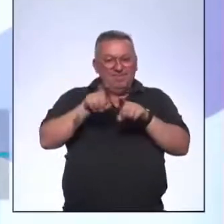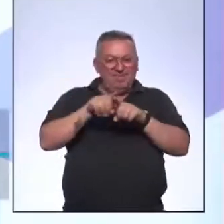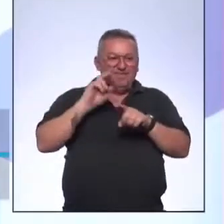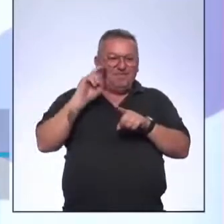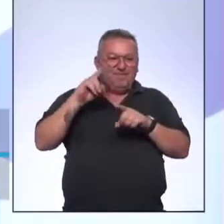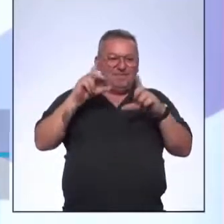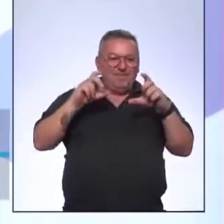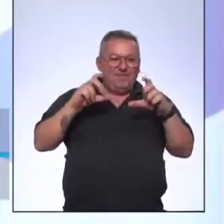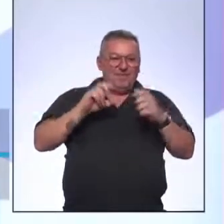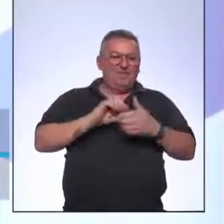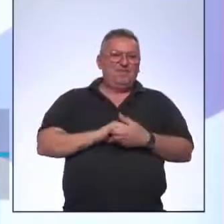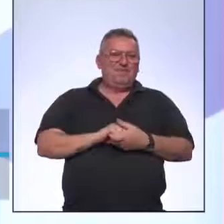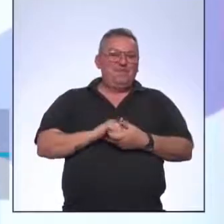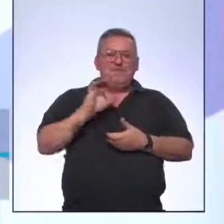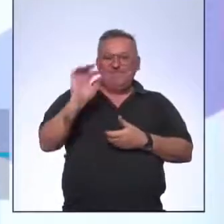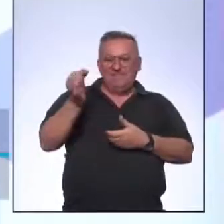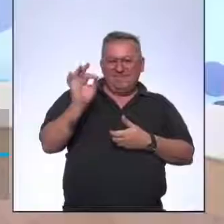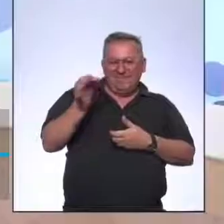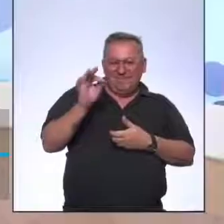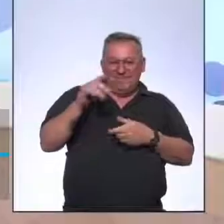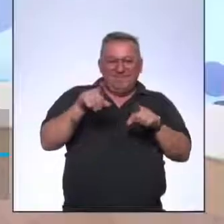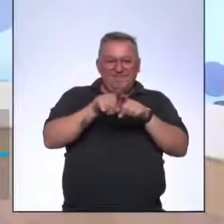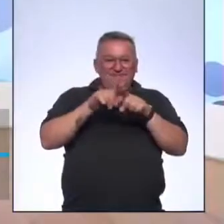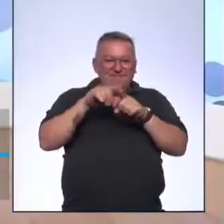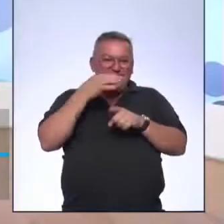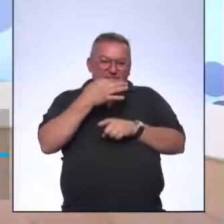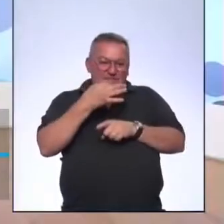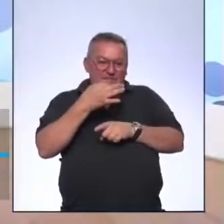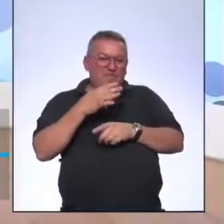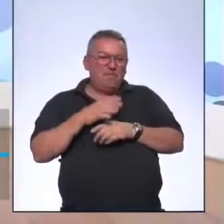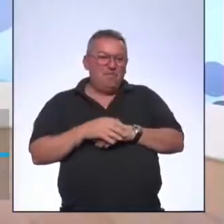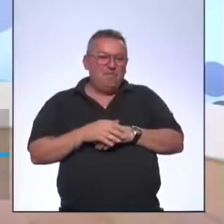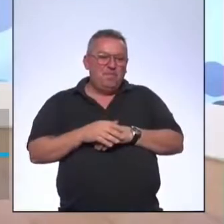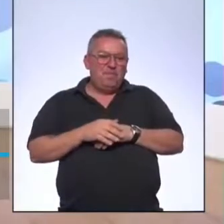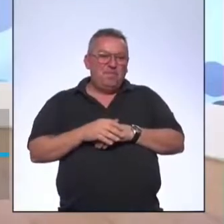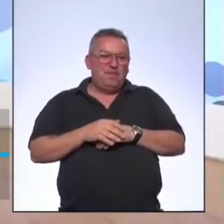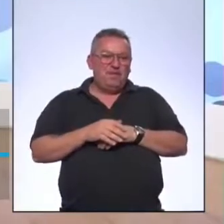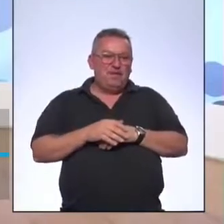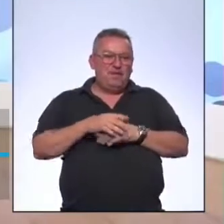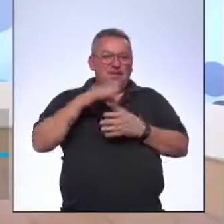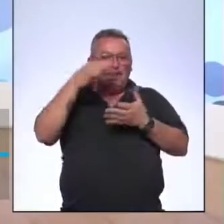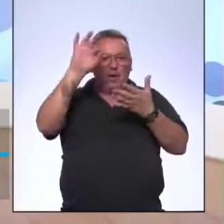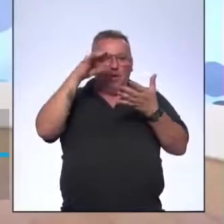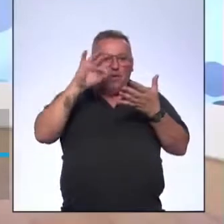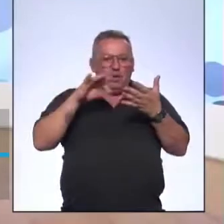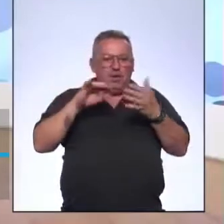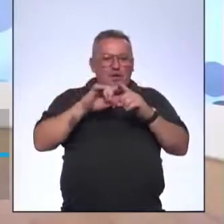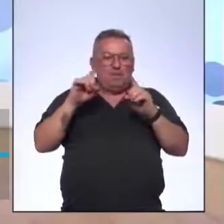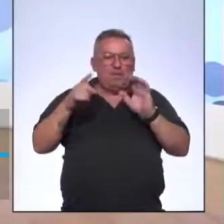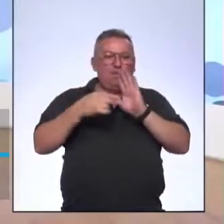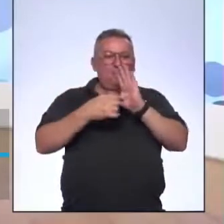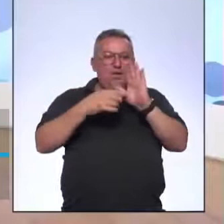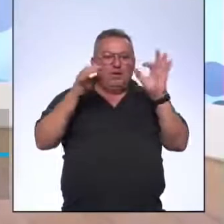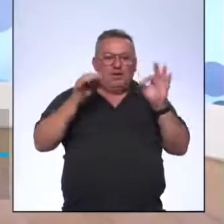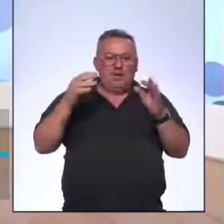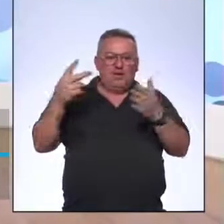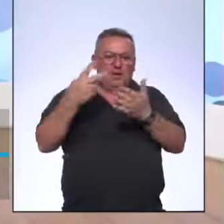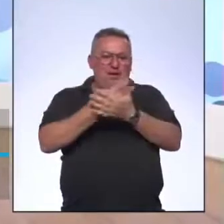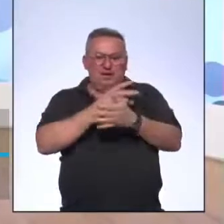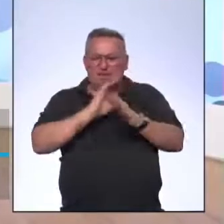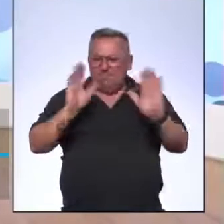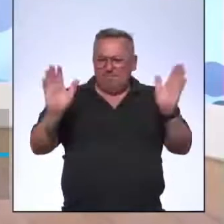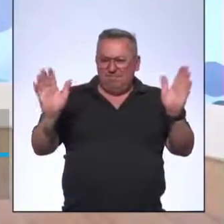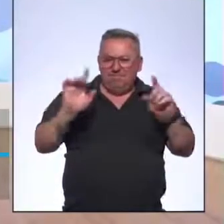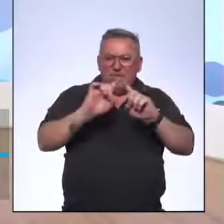lá as fotos dos gráficos deles exatamente a comentar né a corrente não há correção apontamos certo e errado